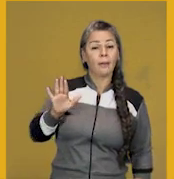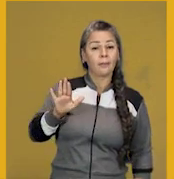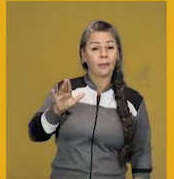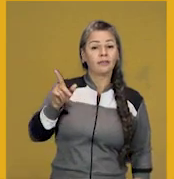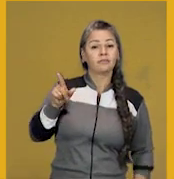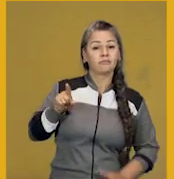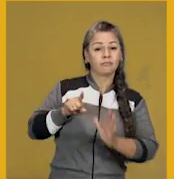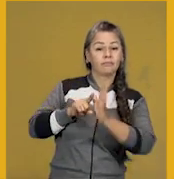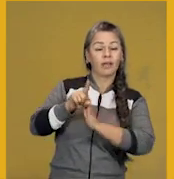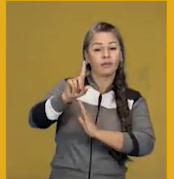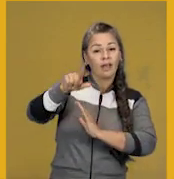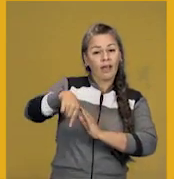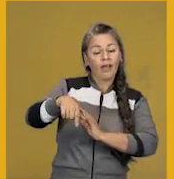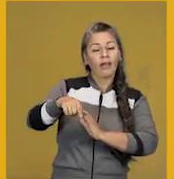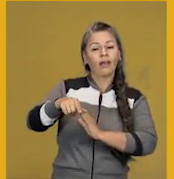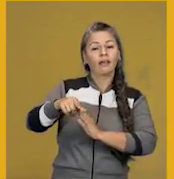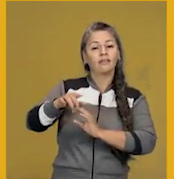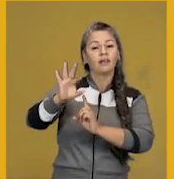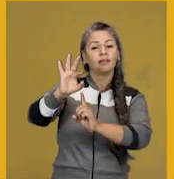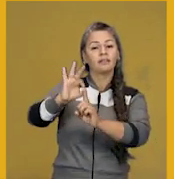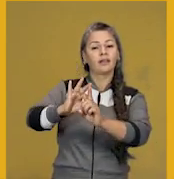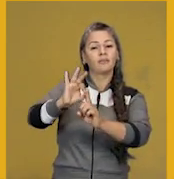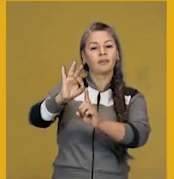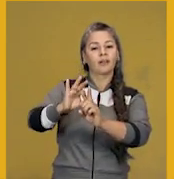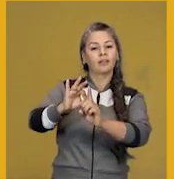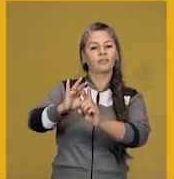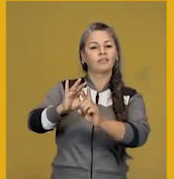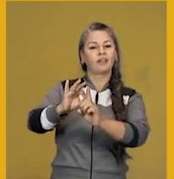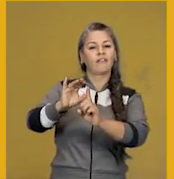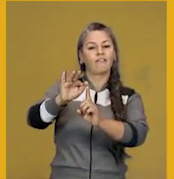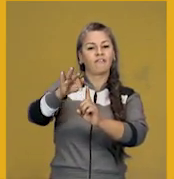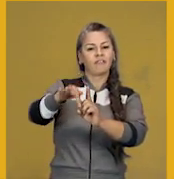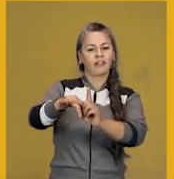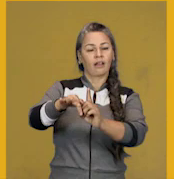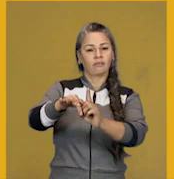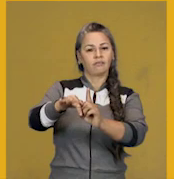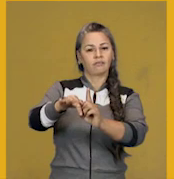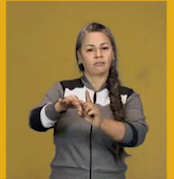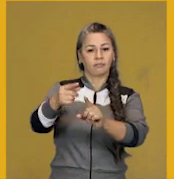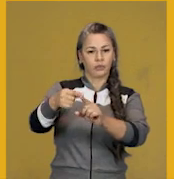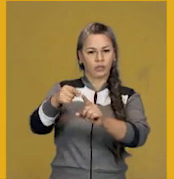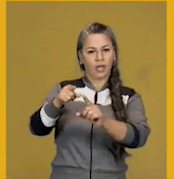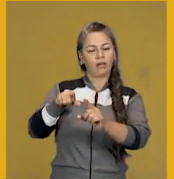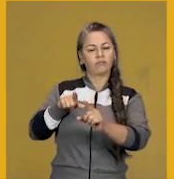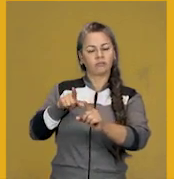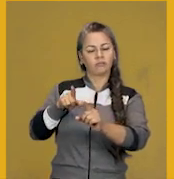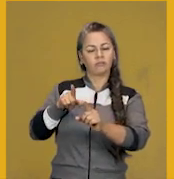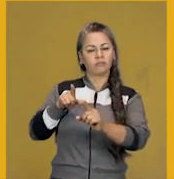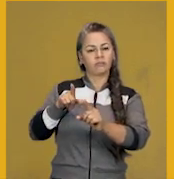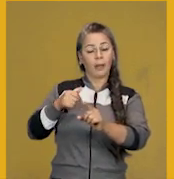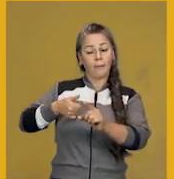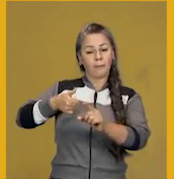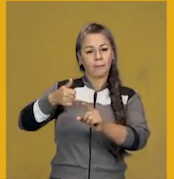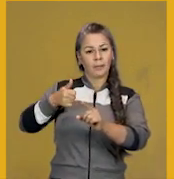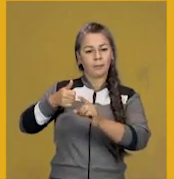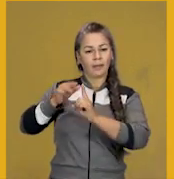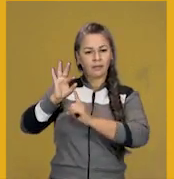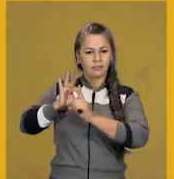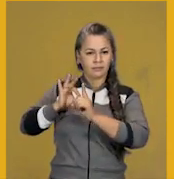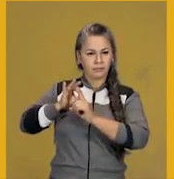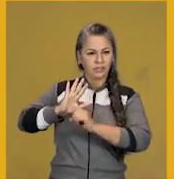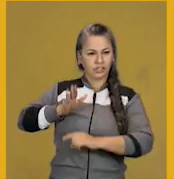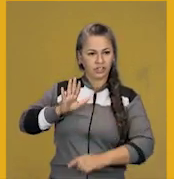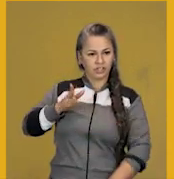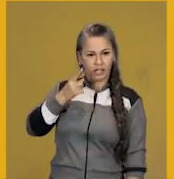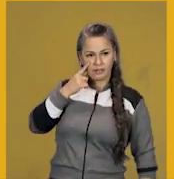final. Como eu já sei o valor da temperatura inicial, eu coloquei ela aqui, certo? E aí eu vou lá para a segunda amostra. Vou fazer